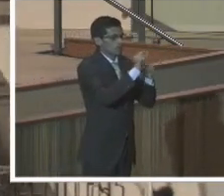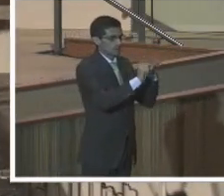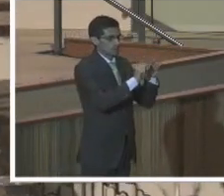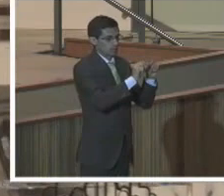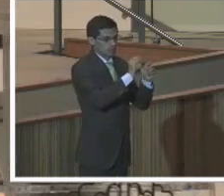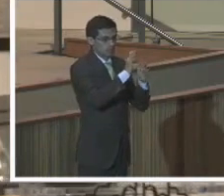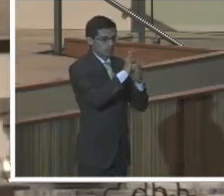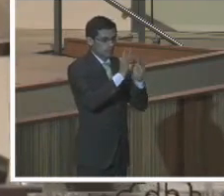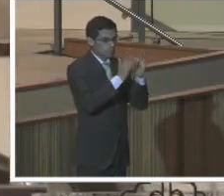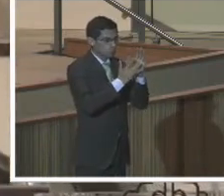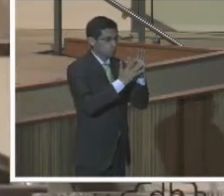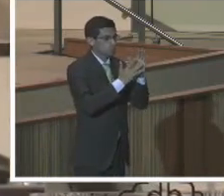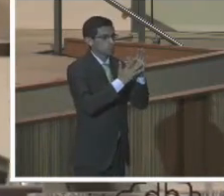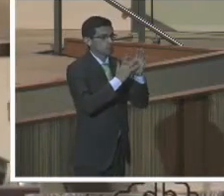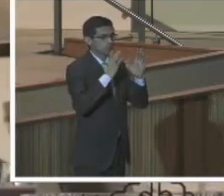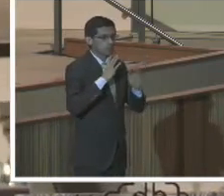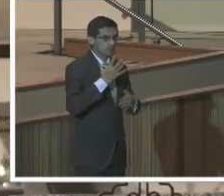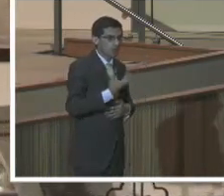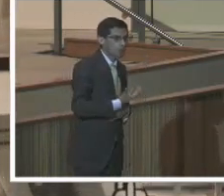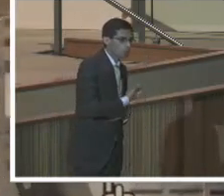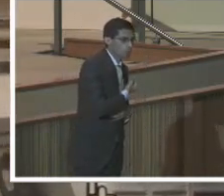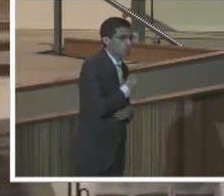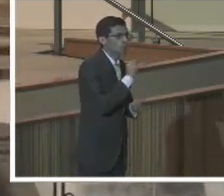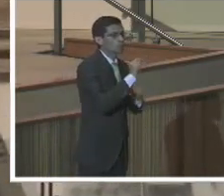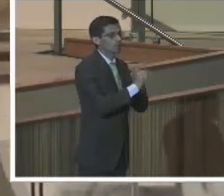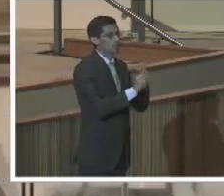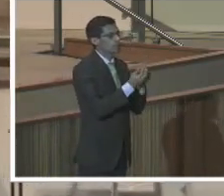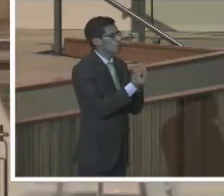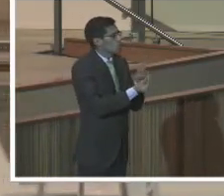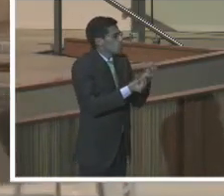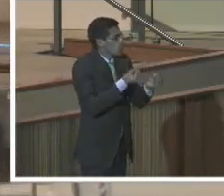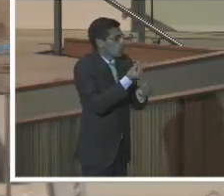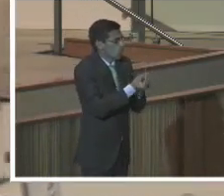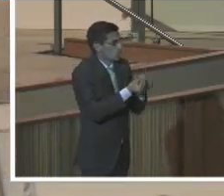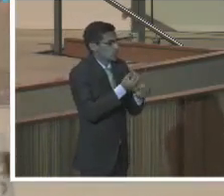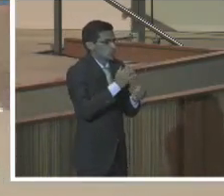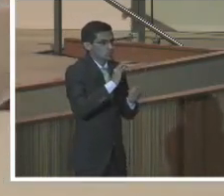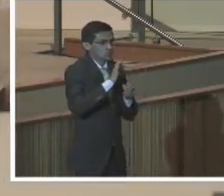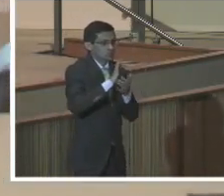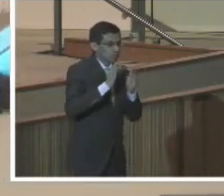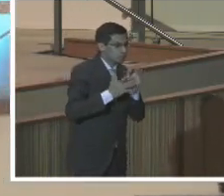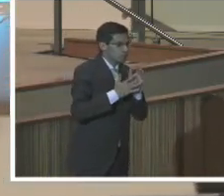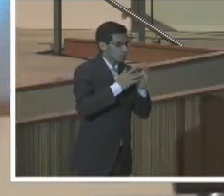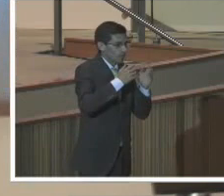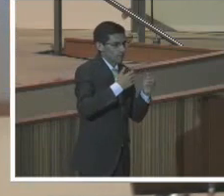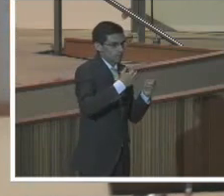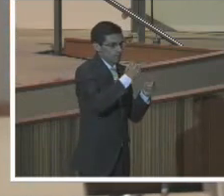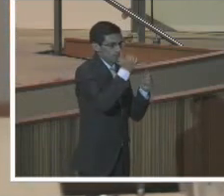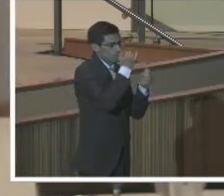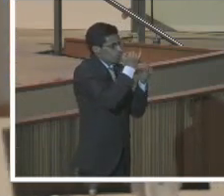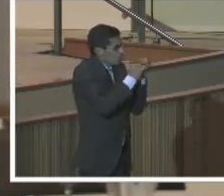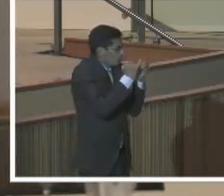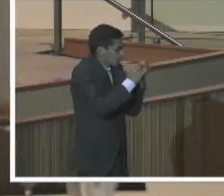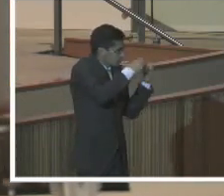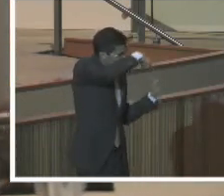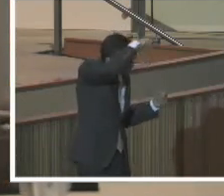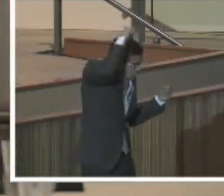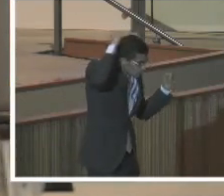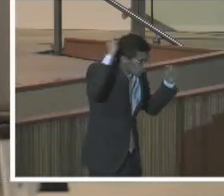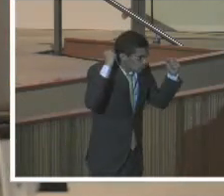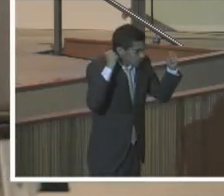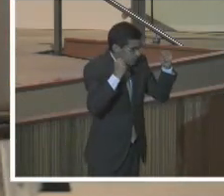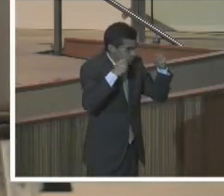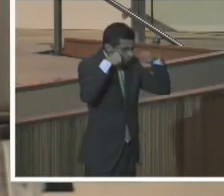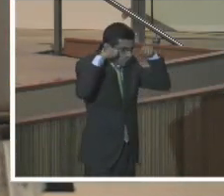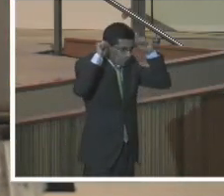resgate. Sabe como Jesus vai carregar você nos ombros? E sabe por que Ele tem autoridade para carregar você